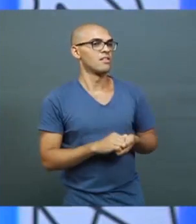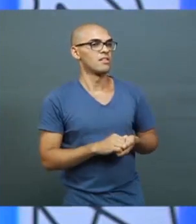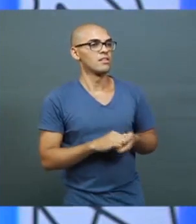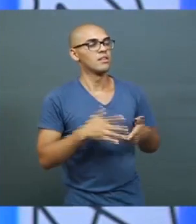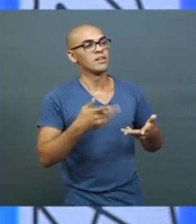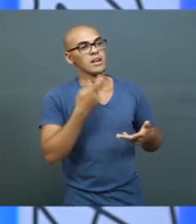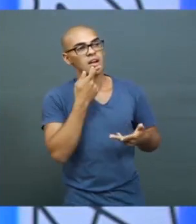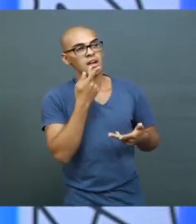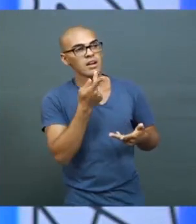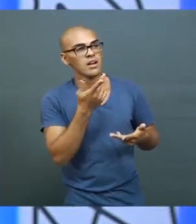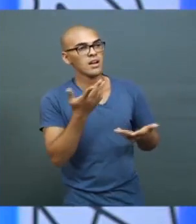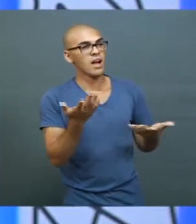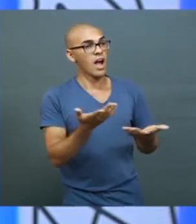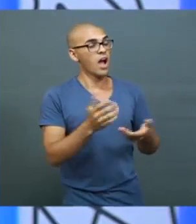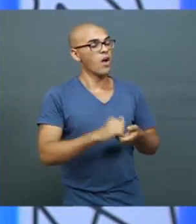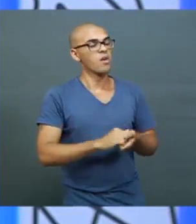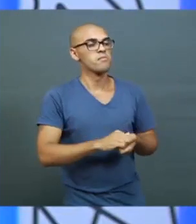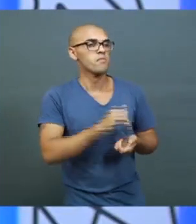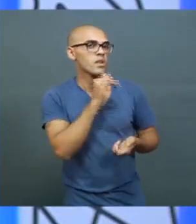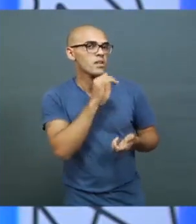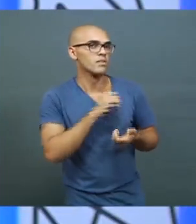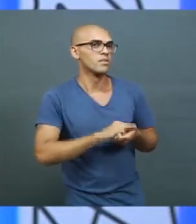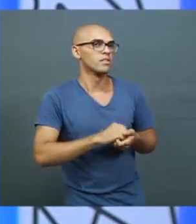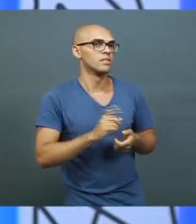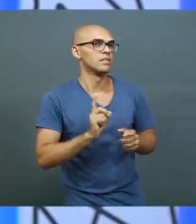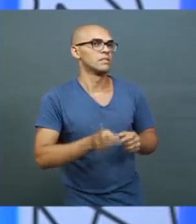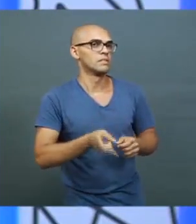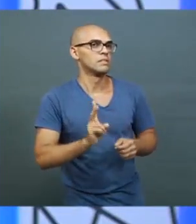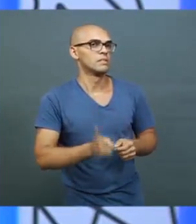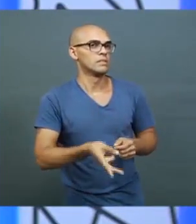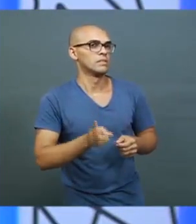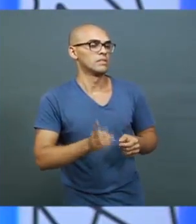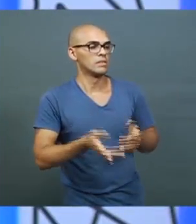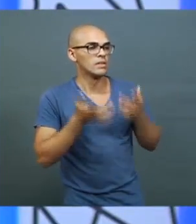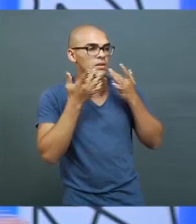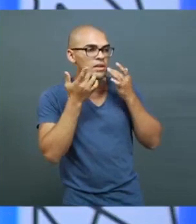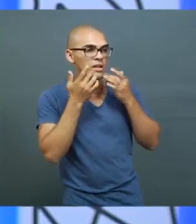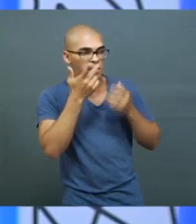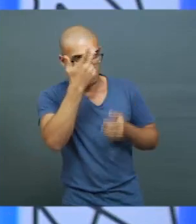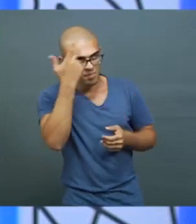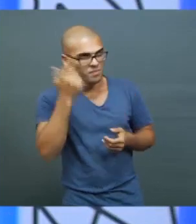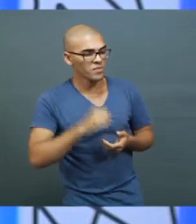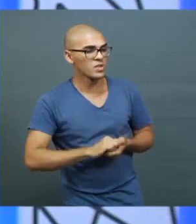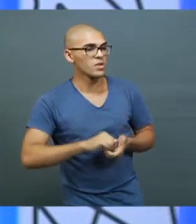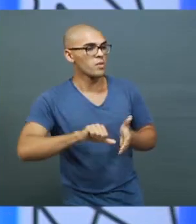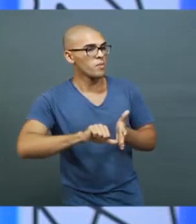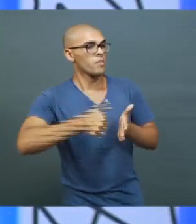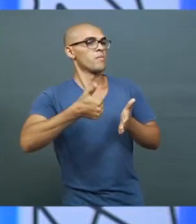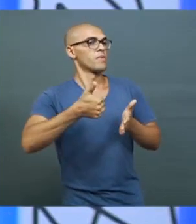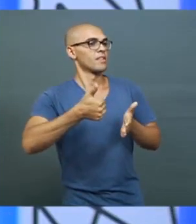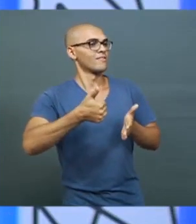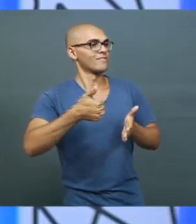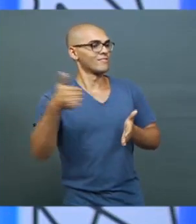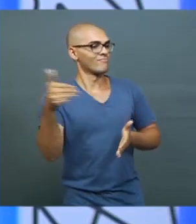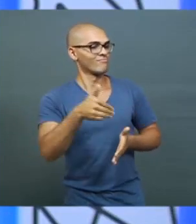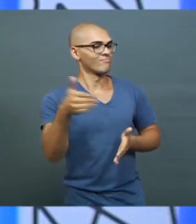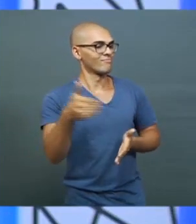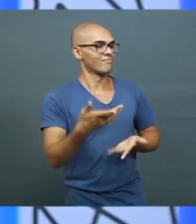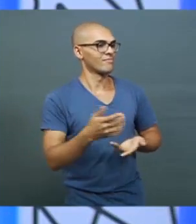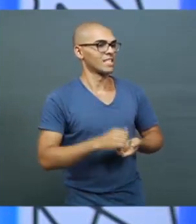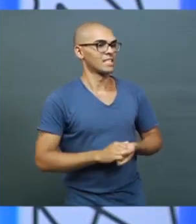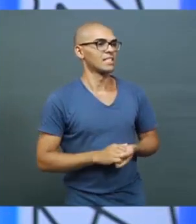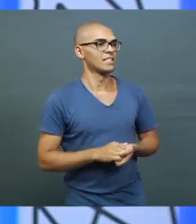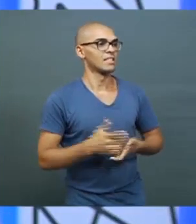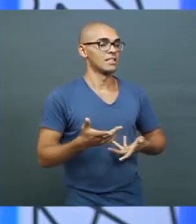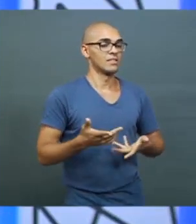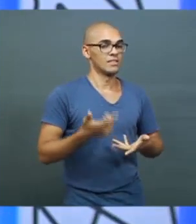que está indo pela primeira vez ao teatro, né? Isso aumenta a nossa responsabilidade. Porque também a arte teatral é assim, né? Ou amo ou odeia, né?